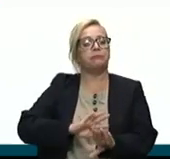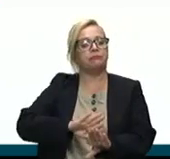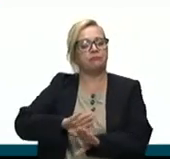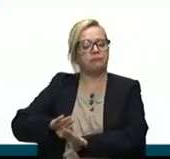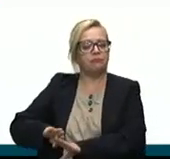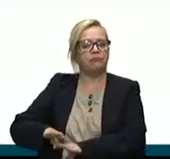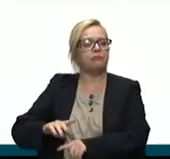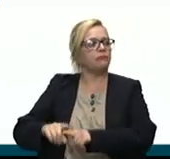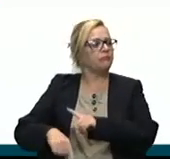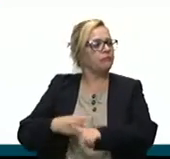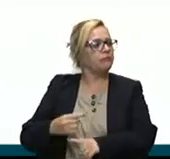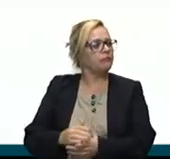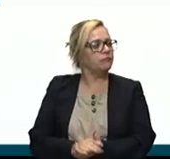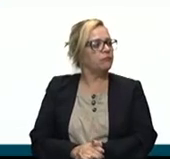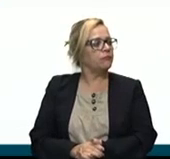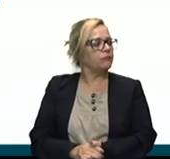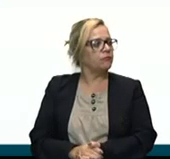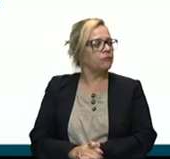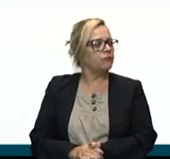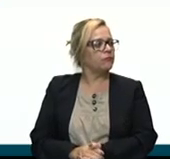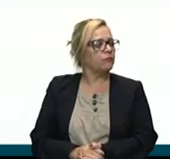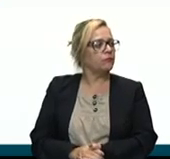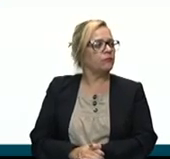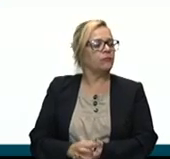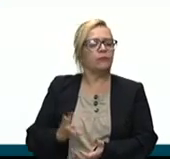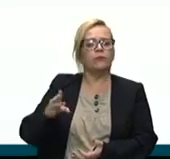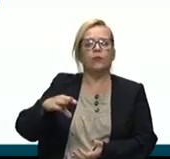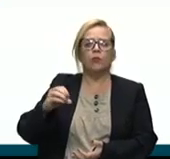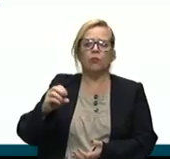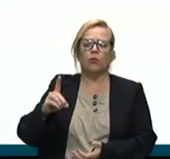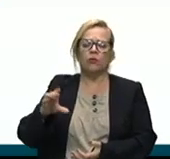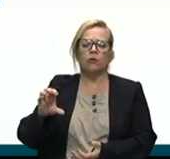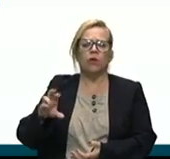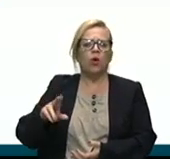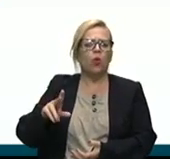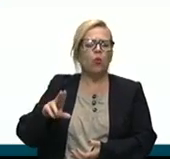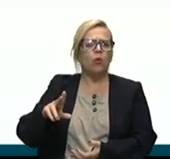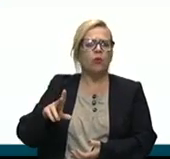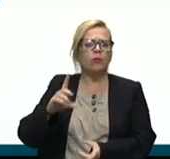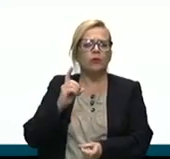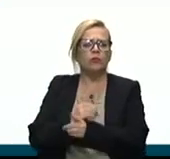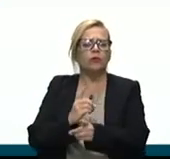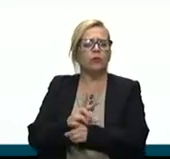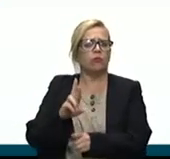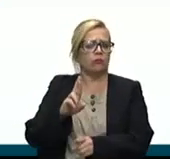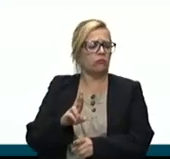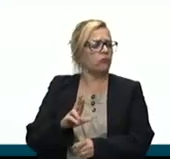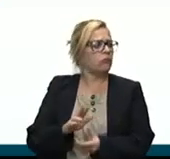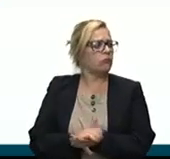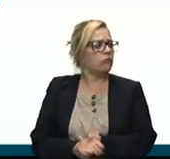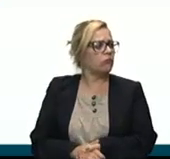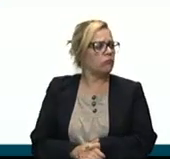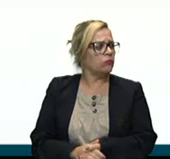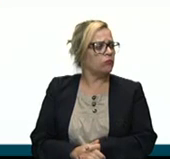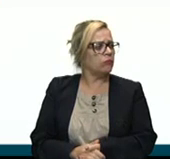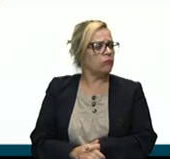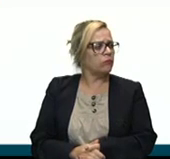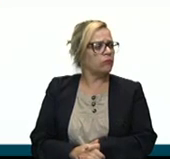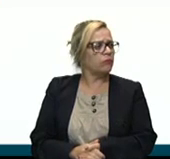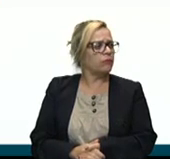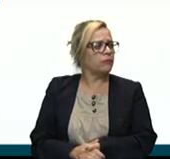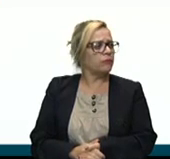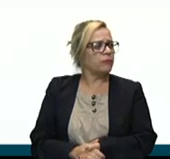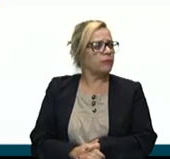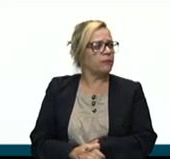Depois, mod 3.1, igual nós fizemos anteriormente para determinar o R. Mod 3